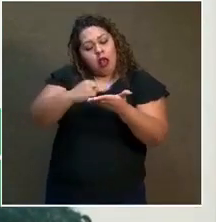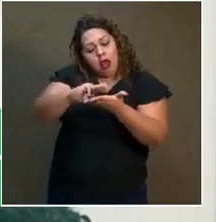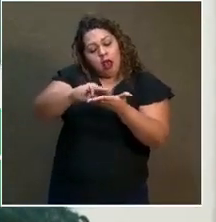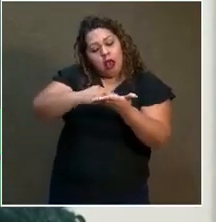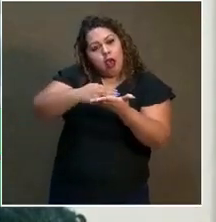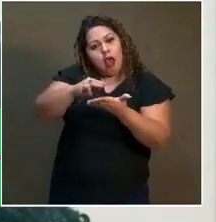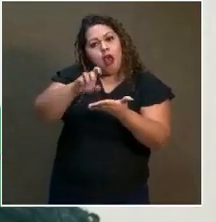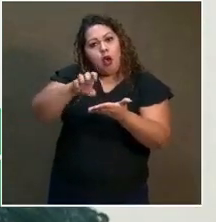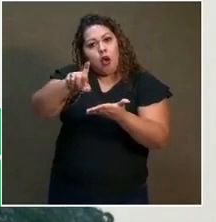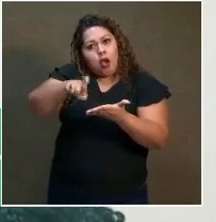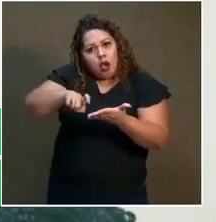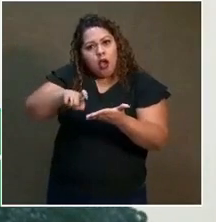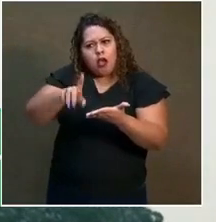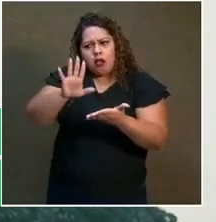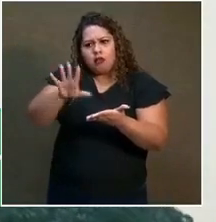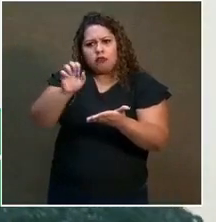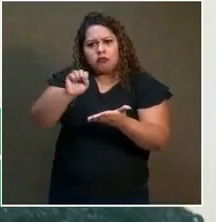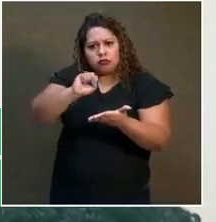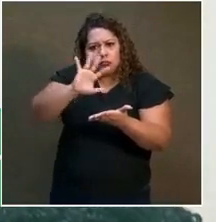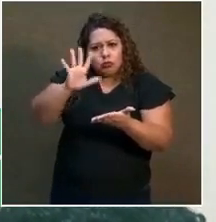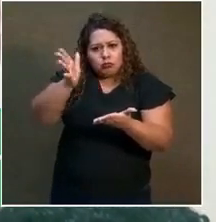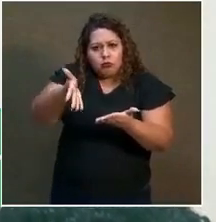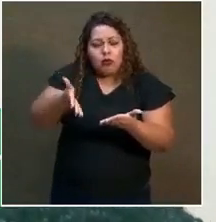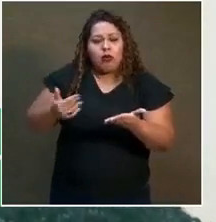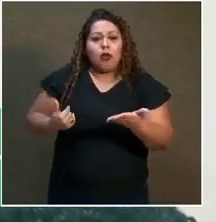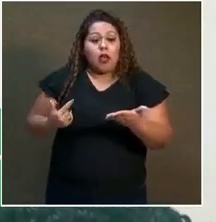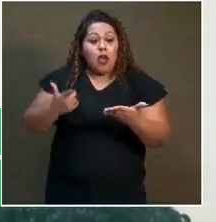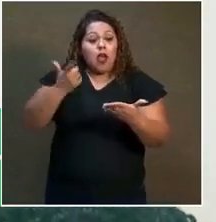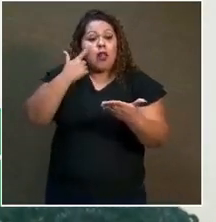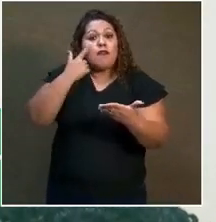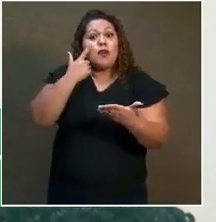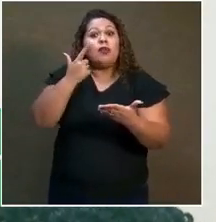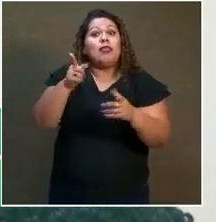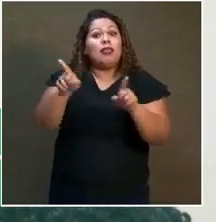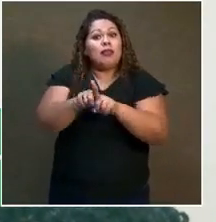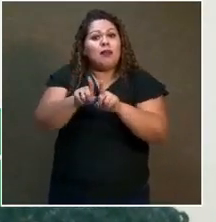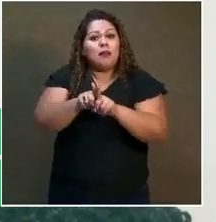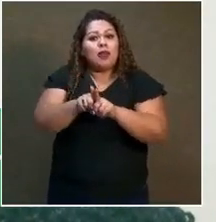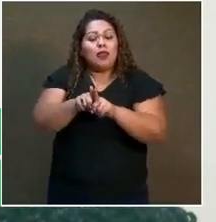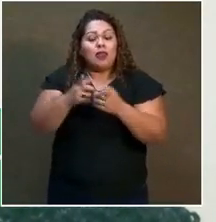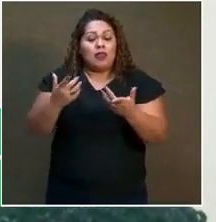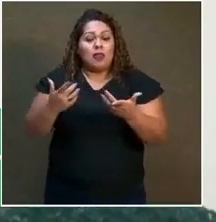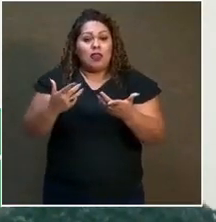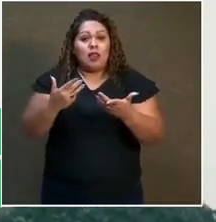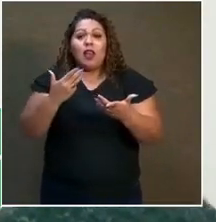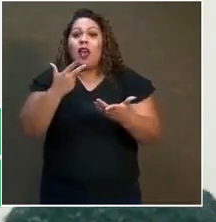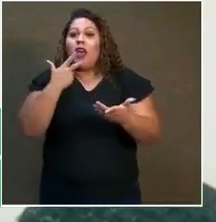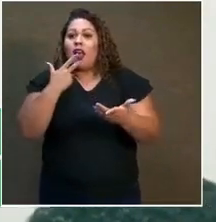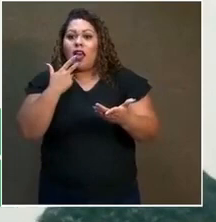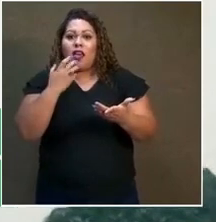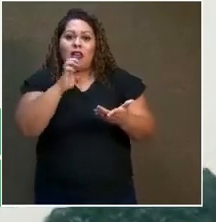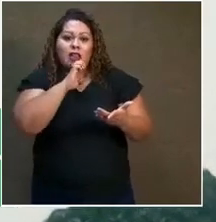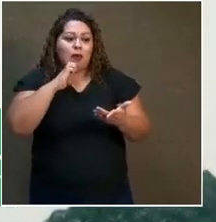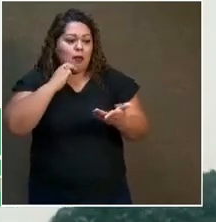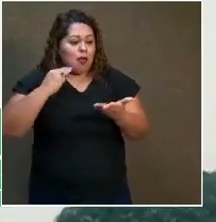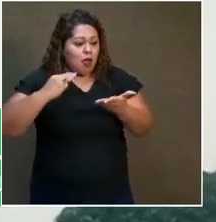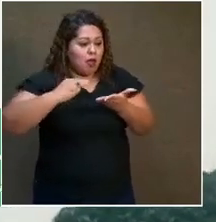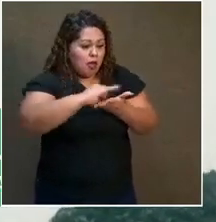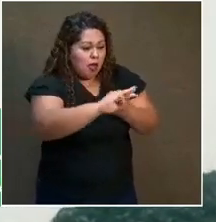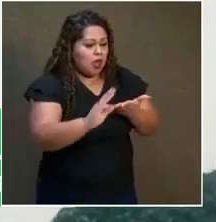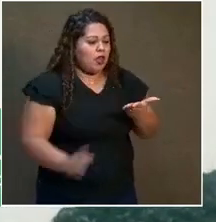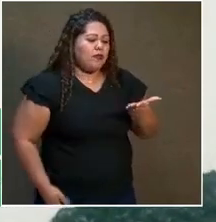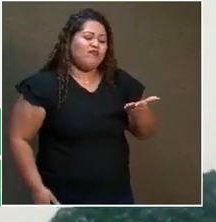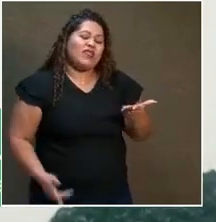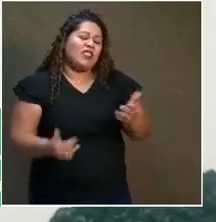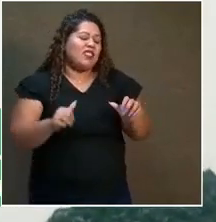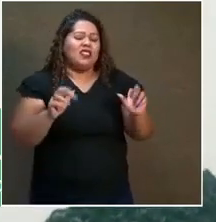ex, que ele deixou muito claro, ele também viu o que ela estava falando para ele, para Kelly. Viu a mensagem que não